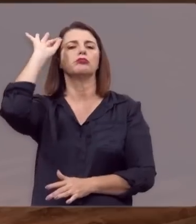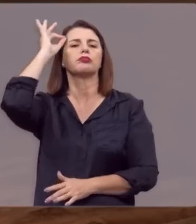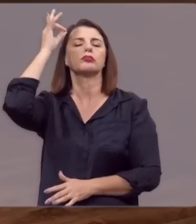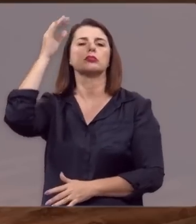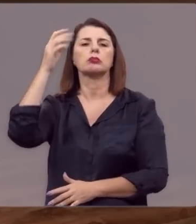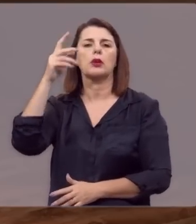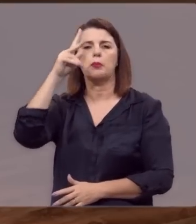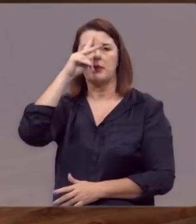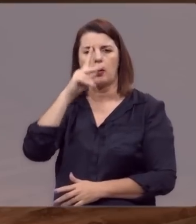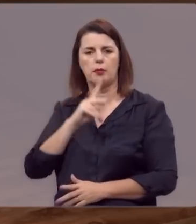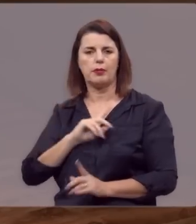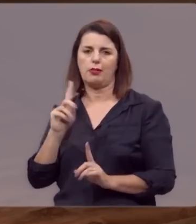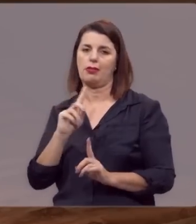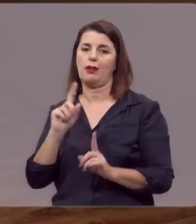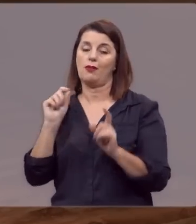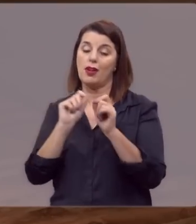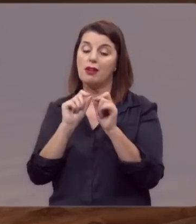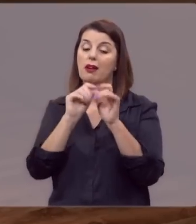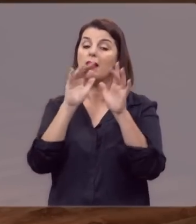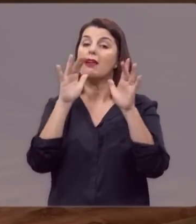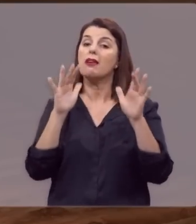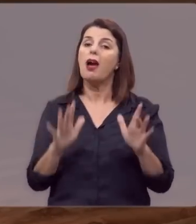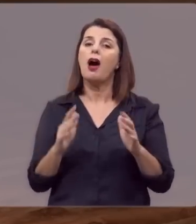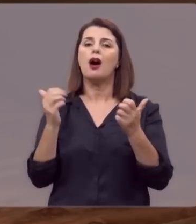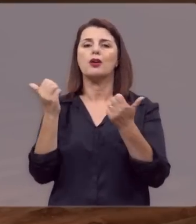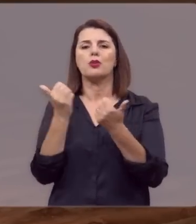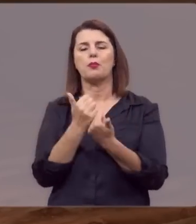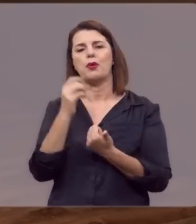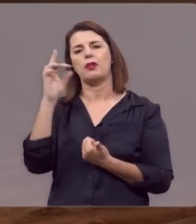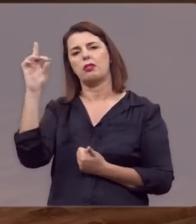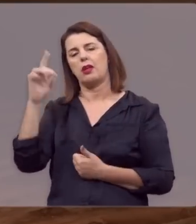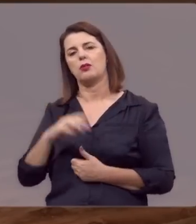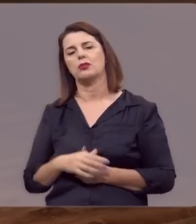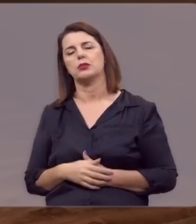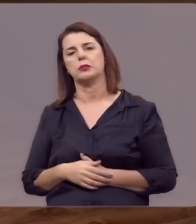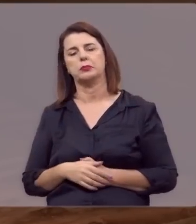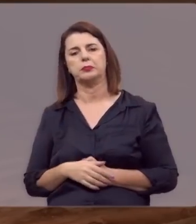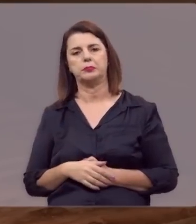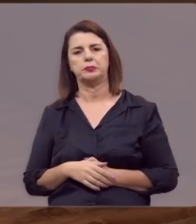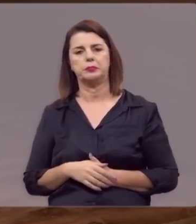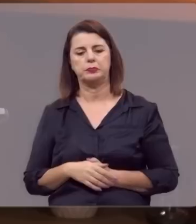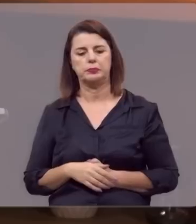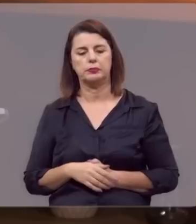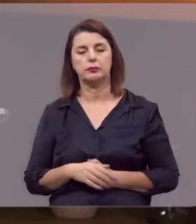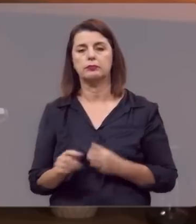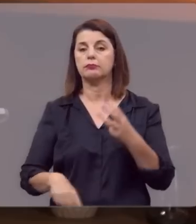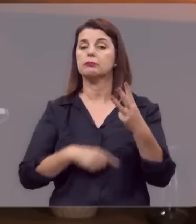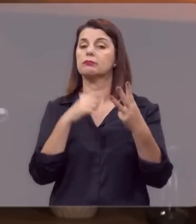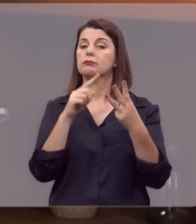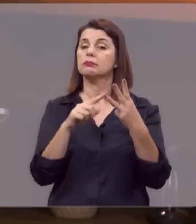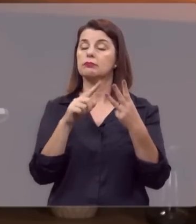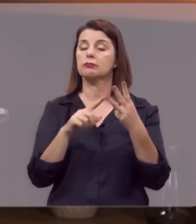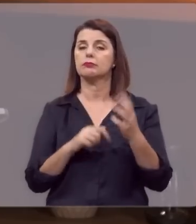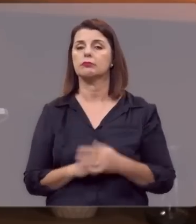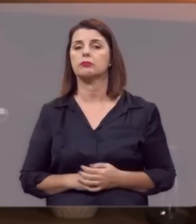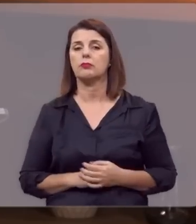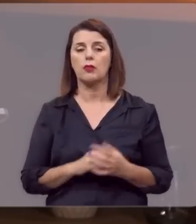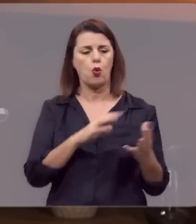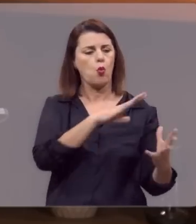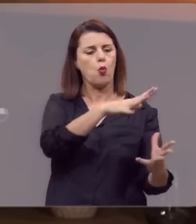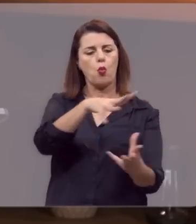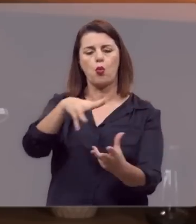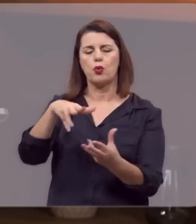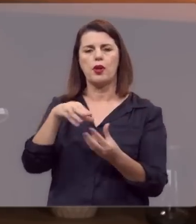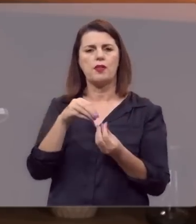motu próprio, ele foi criado e criado pelo nosso glorioso Redentor. Terceiro, o universo